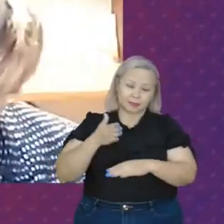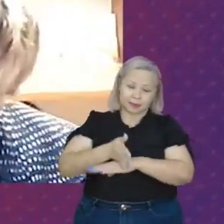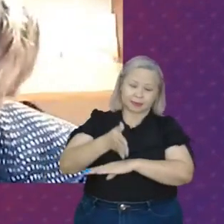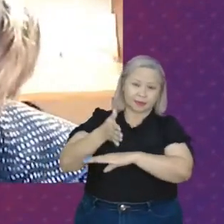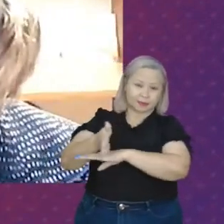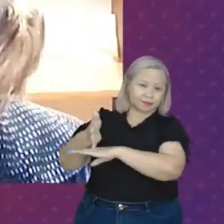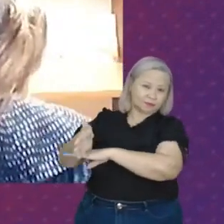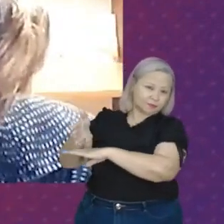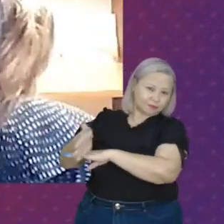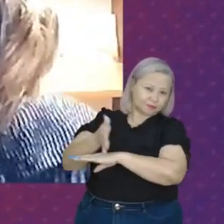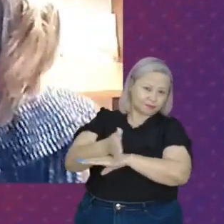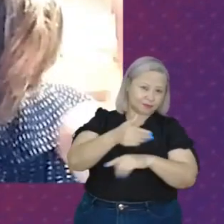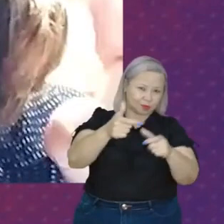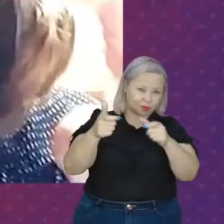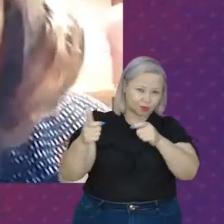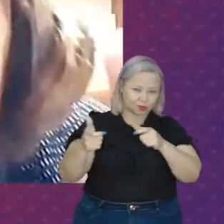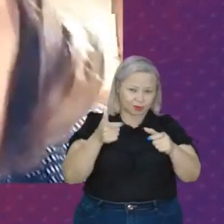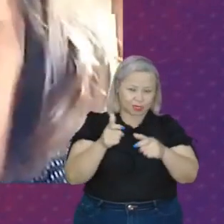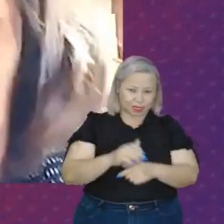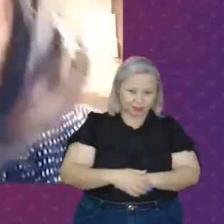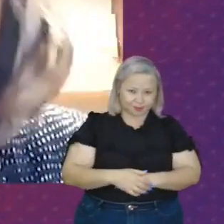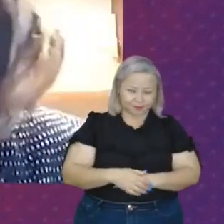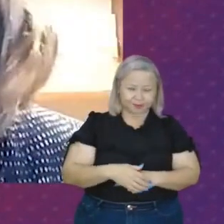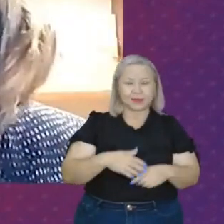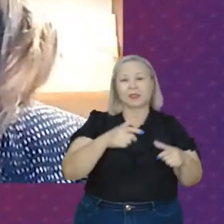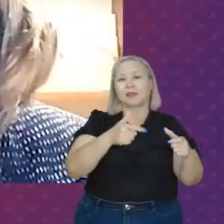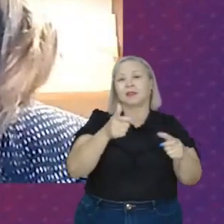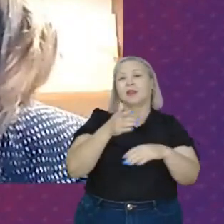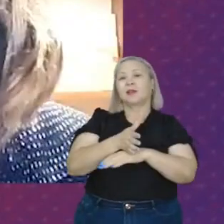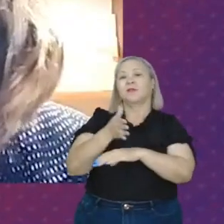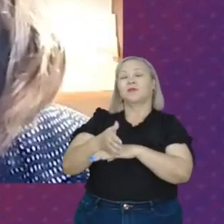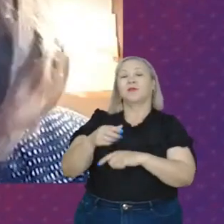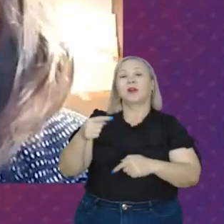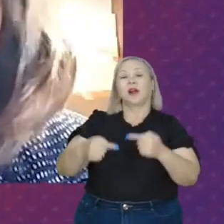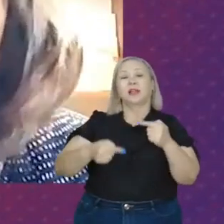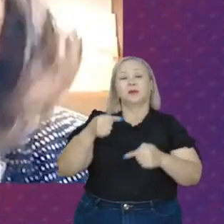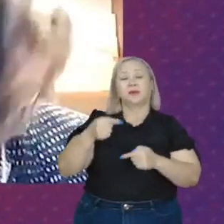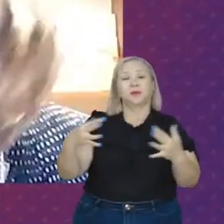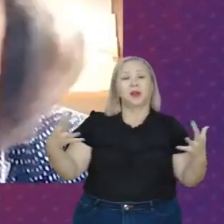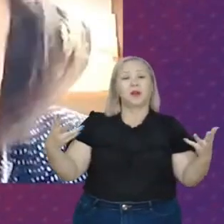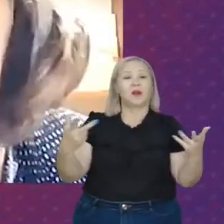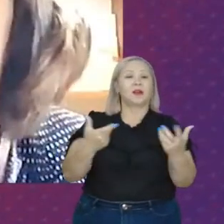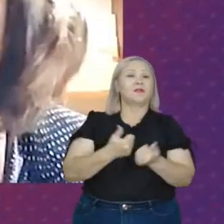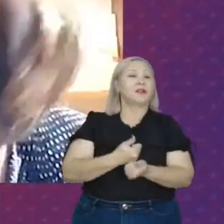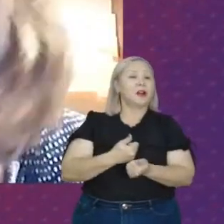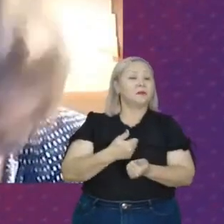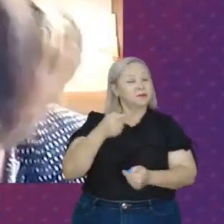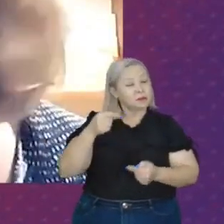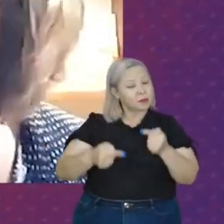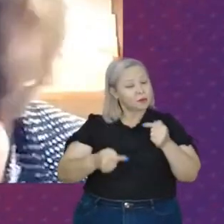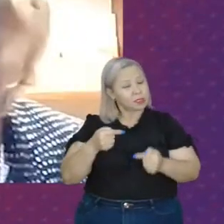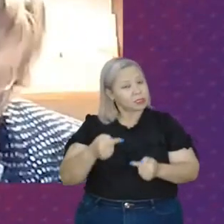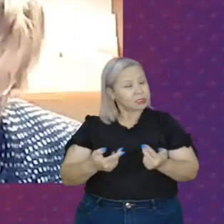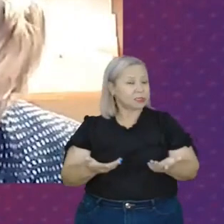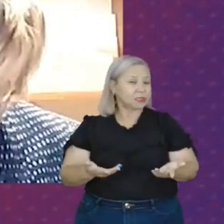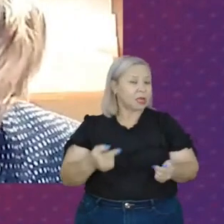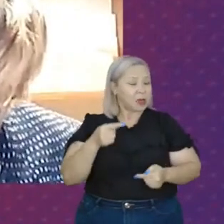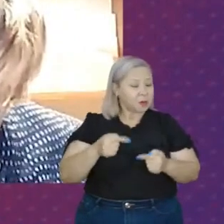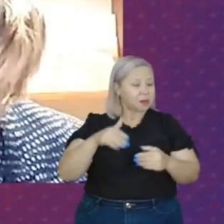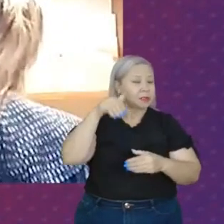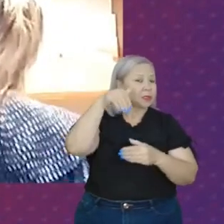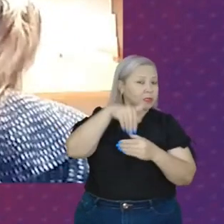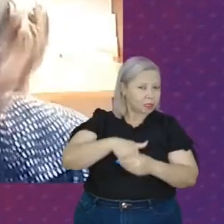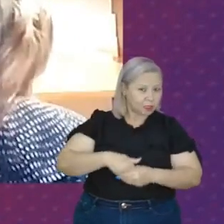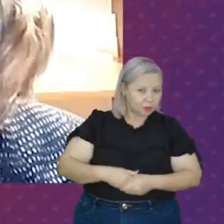os espaços. E entrarmos no espaço da política, para qualificarmos a política